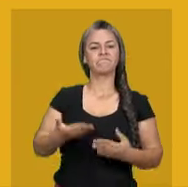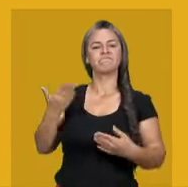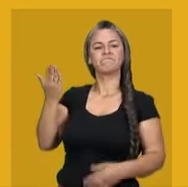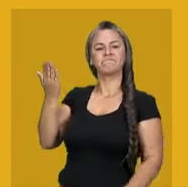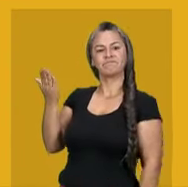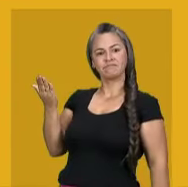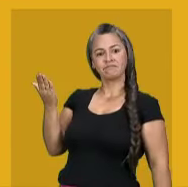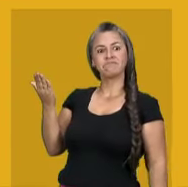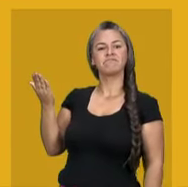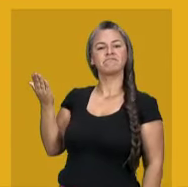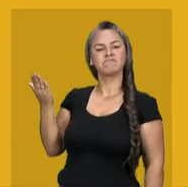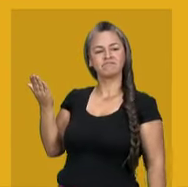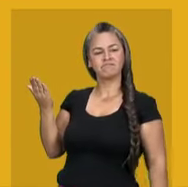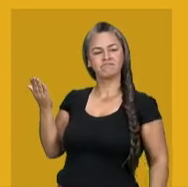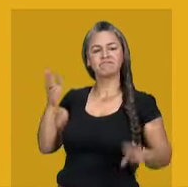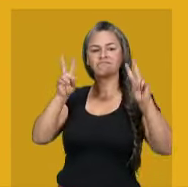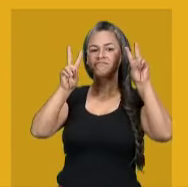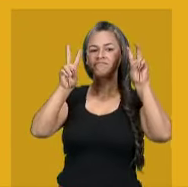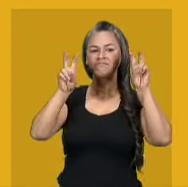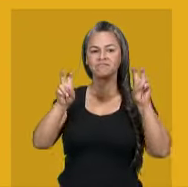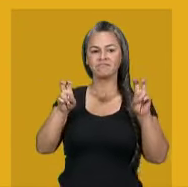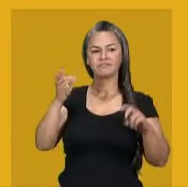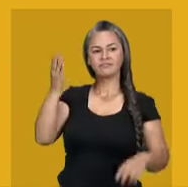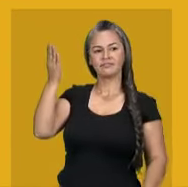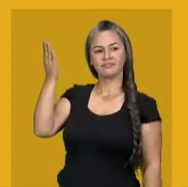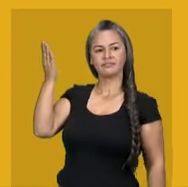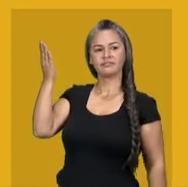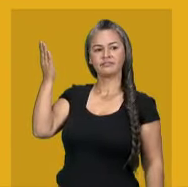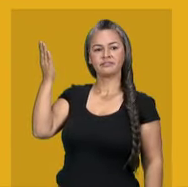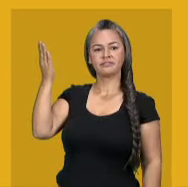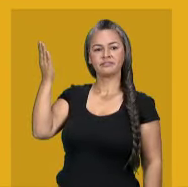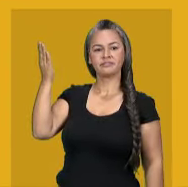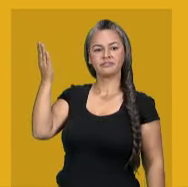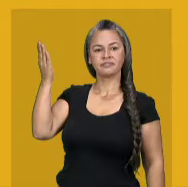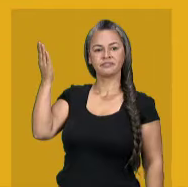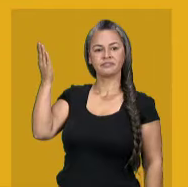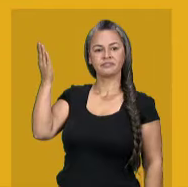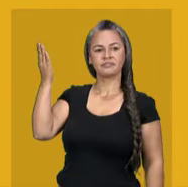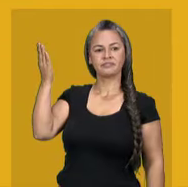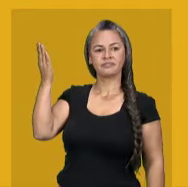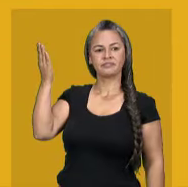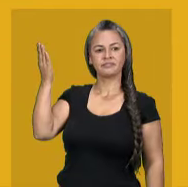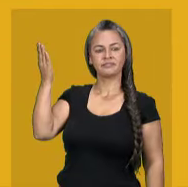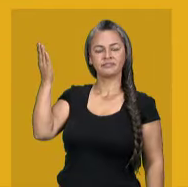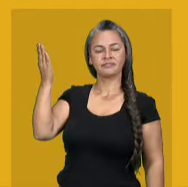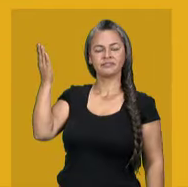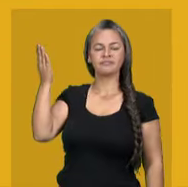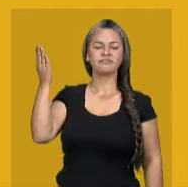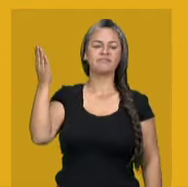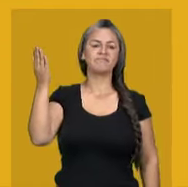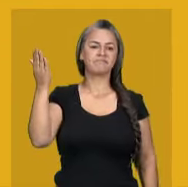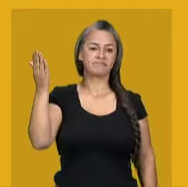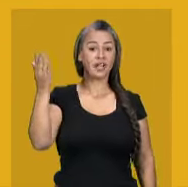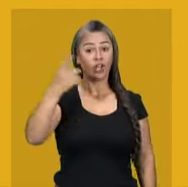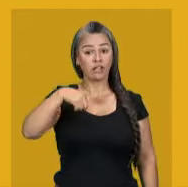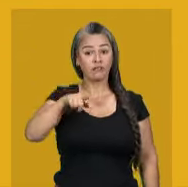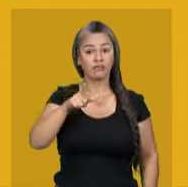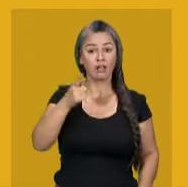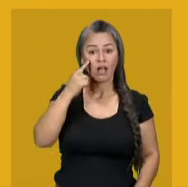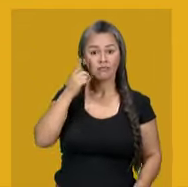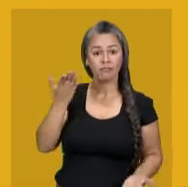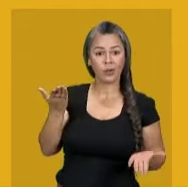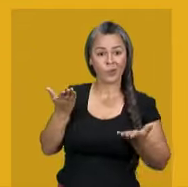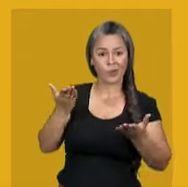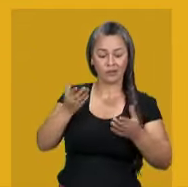Hoje nós vamos falar sobre movimento do corpo 1, parte 1. Estamos no